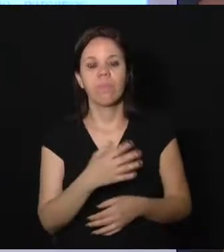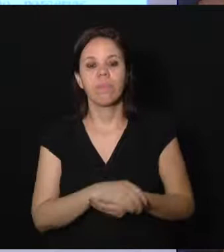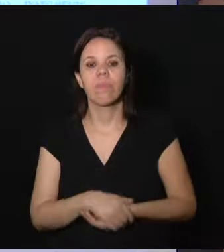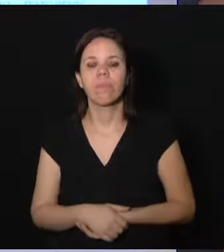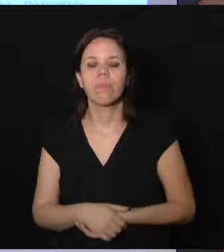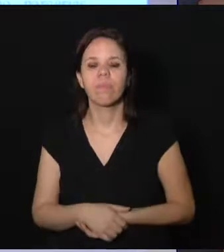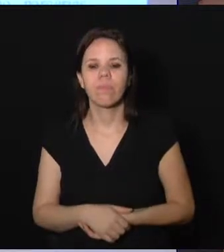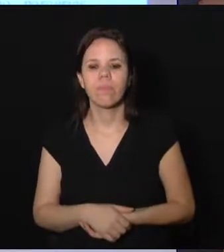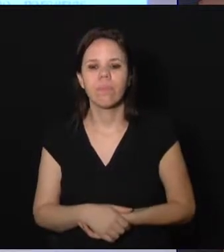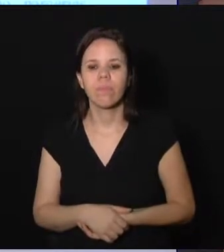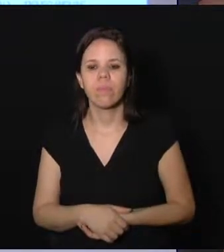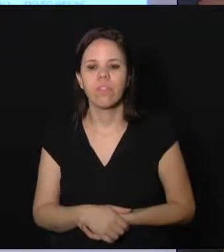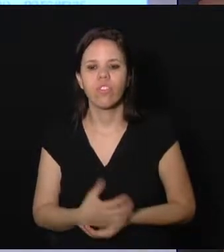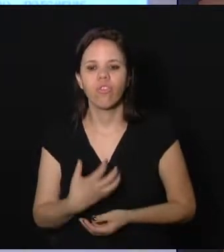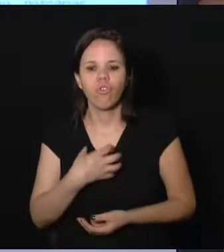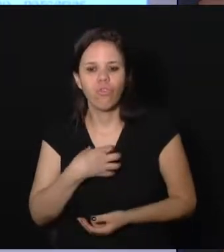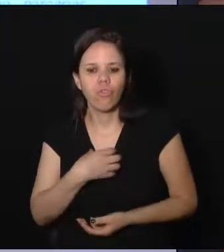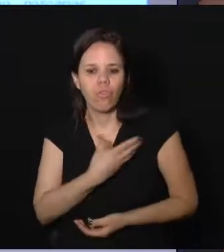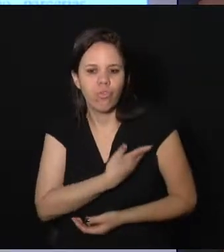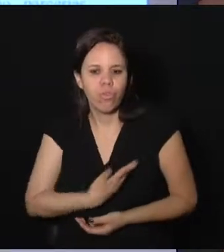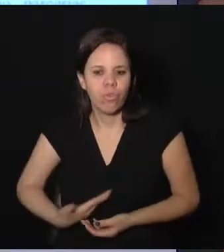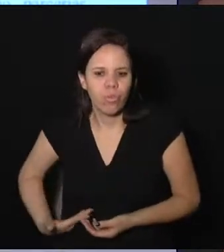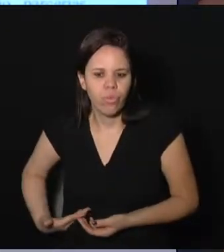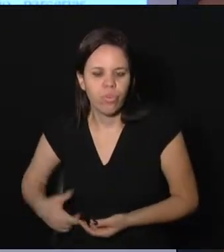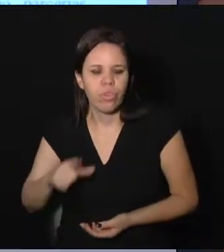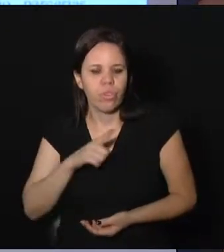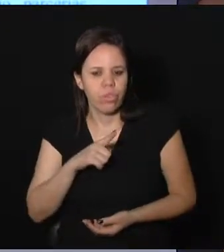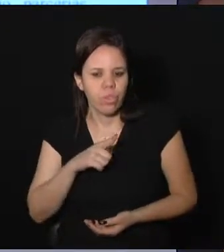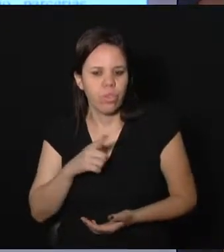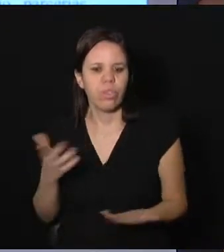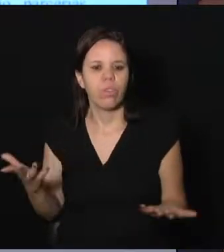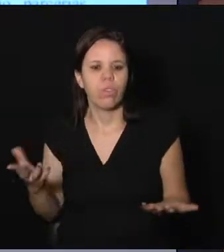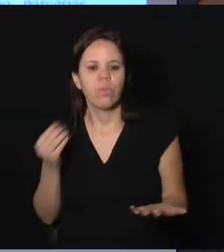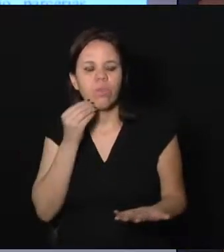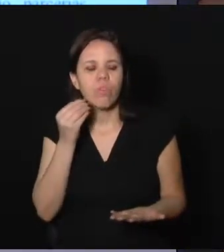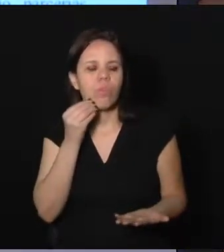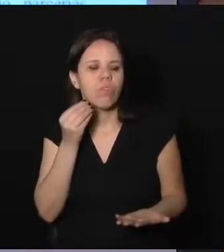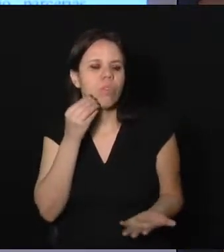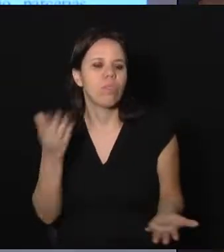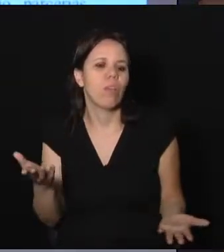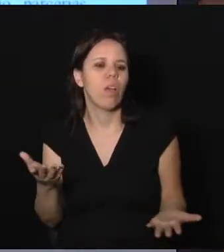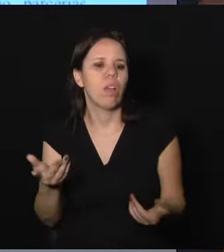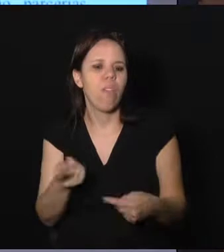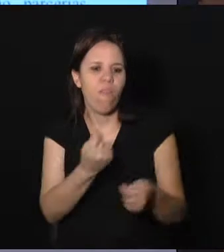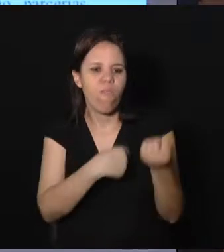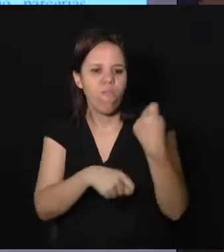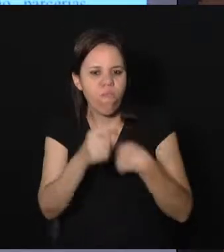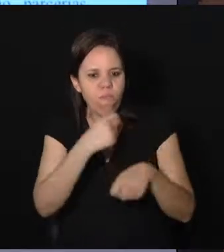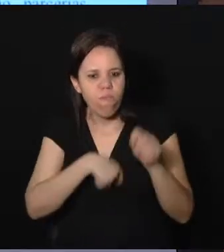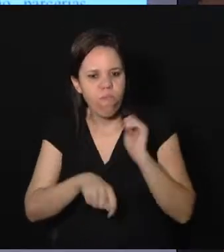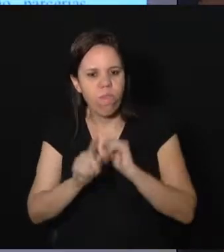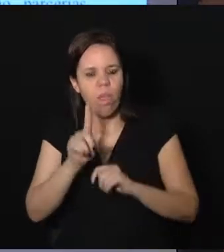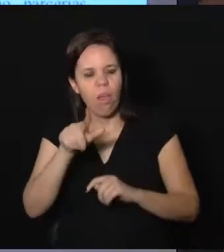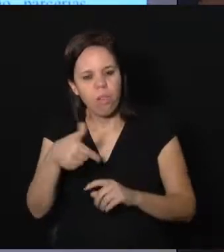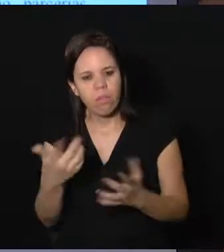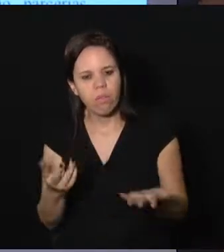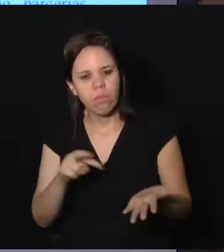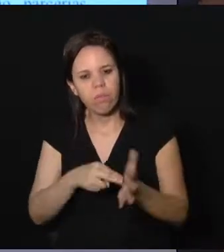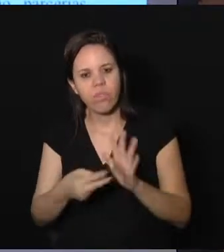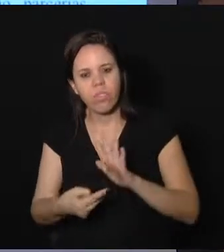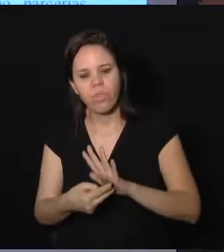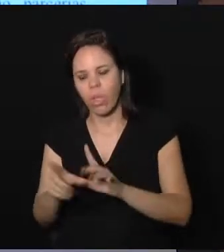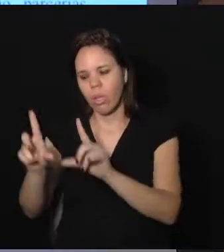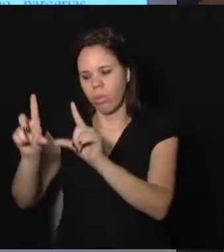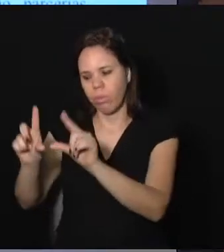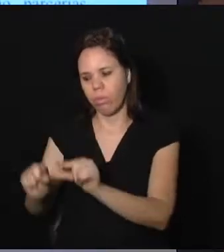com esse novo formato de governo busca-se aí uma abertura de mercado, e isso se reflete nessa intenção de reduzir as